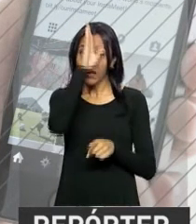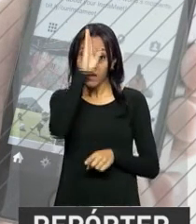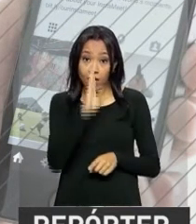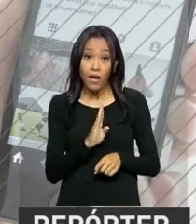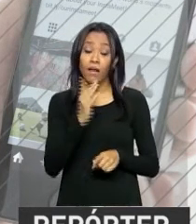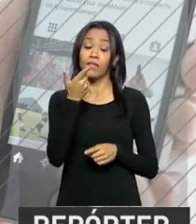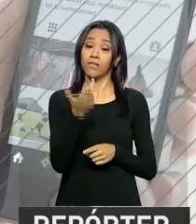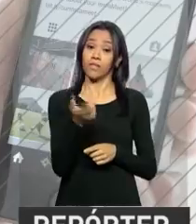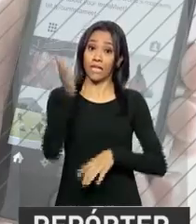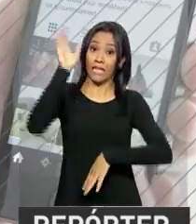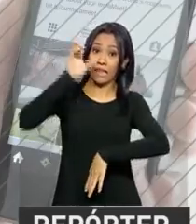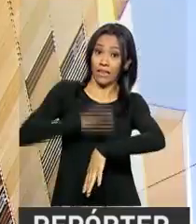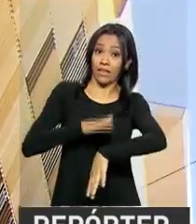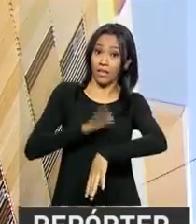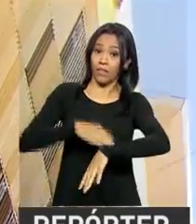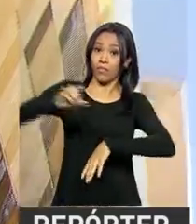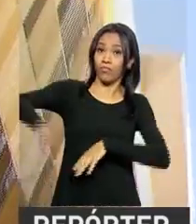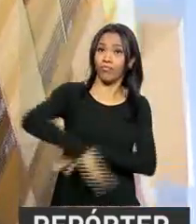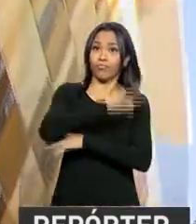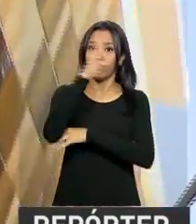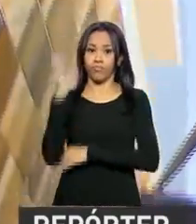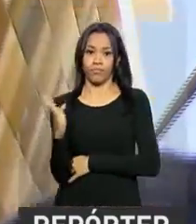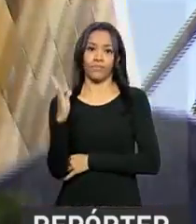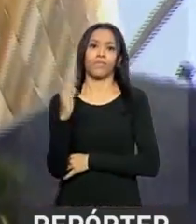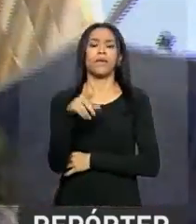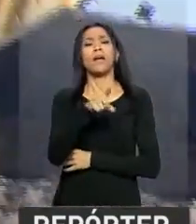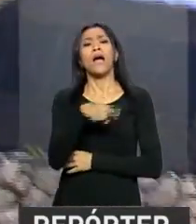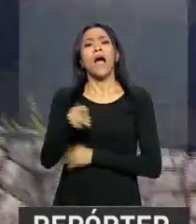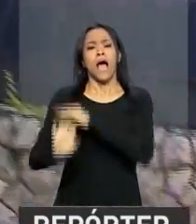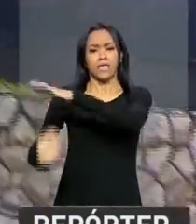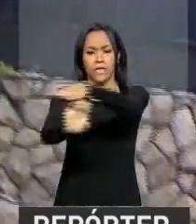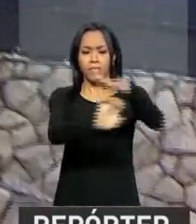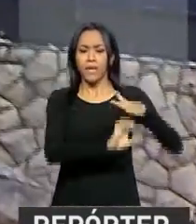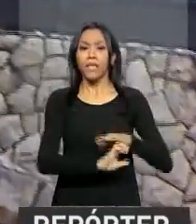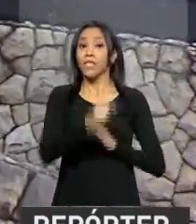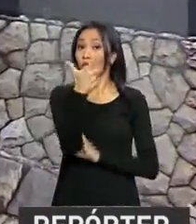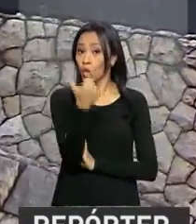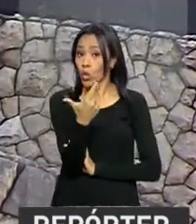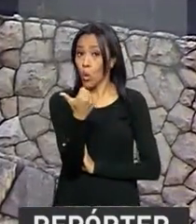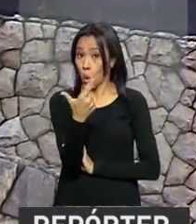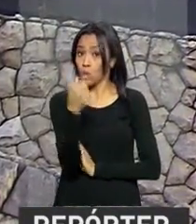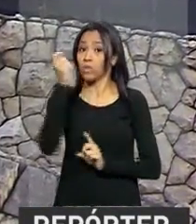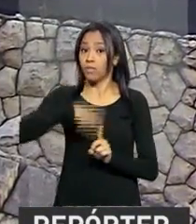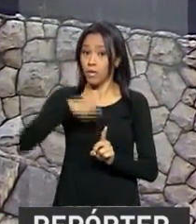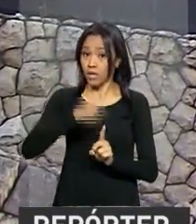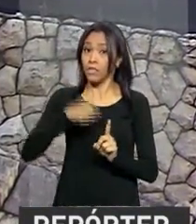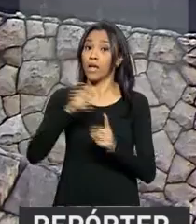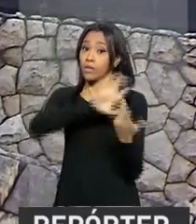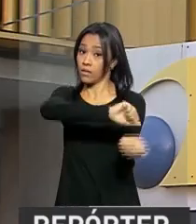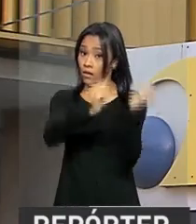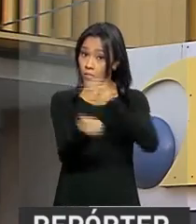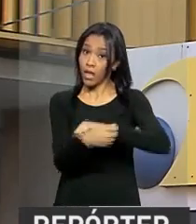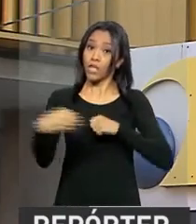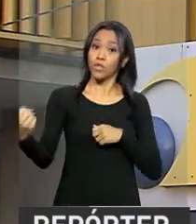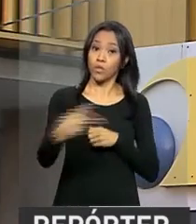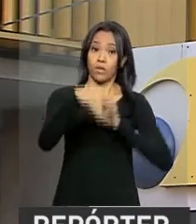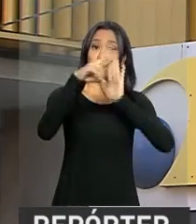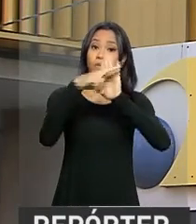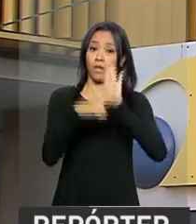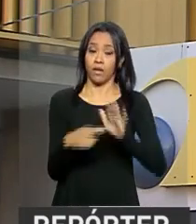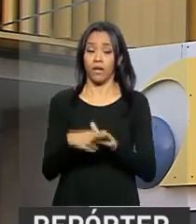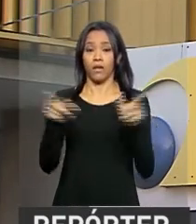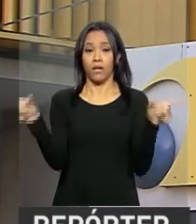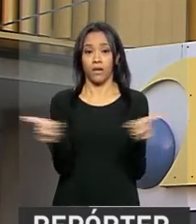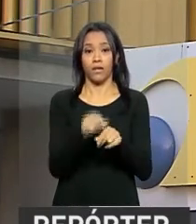gratuita e em tempo integral. As operadoras vão ter 12 meses para se adaptar às novas regras da Anatel, como ampliar